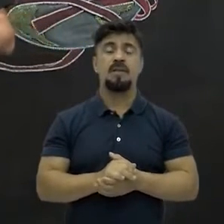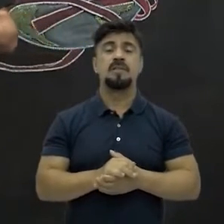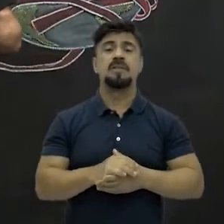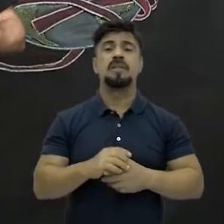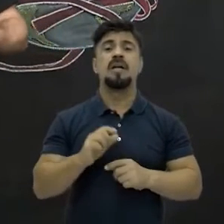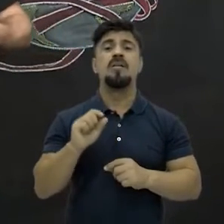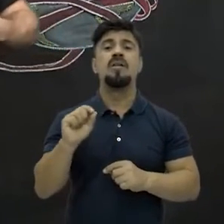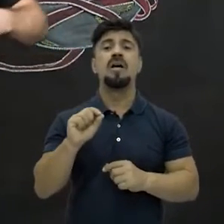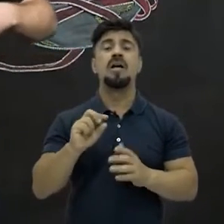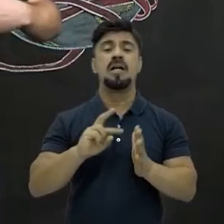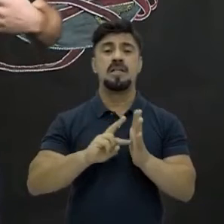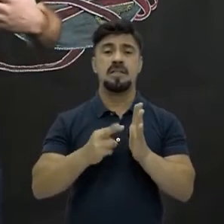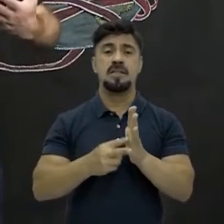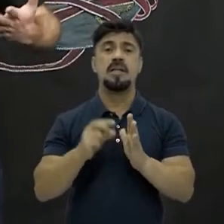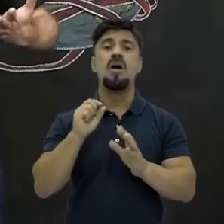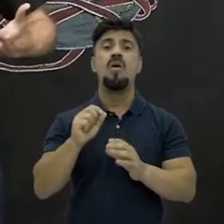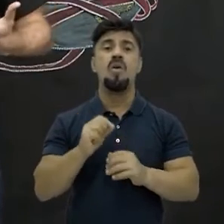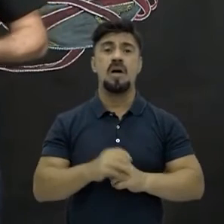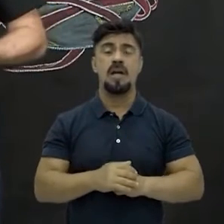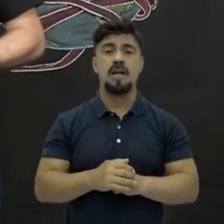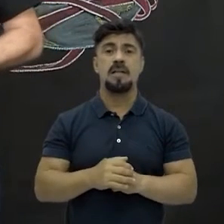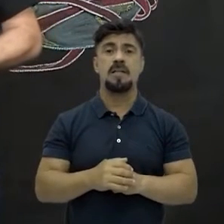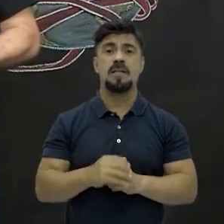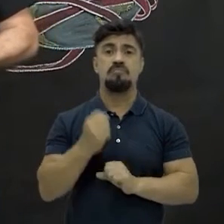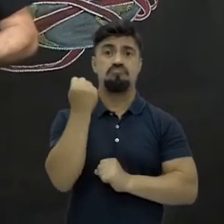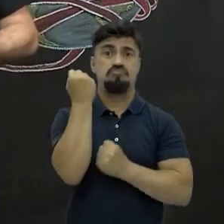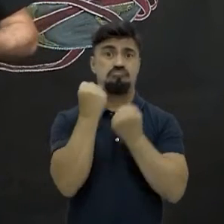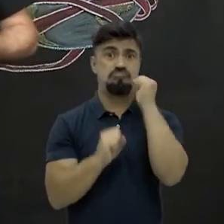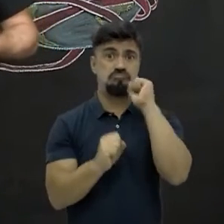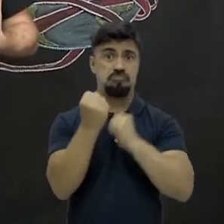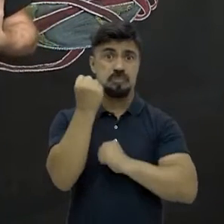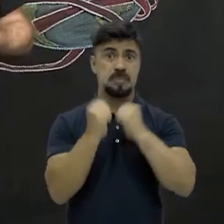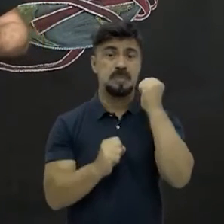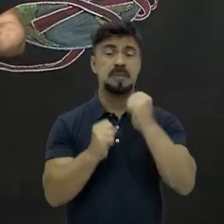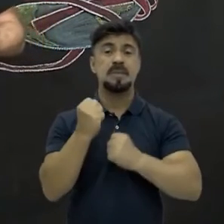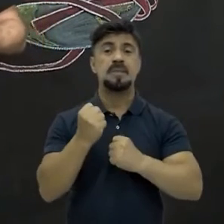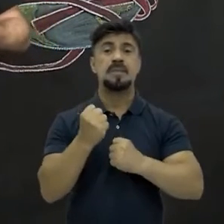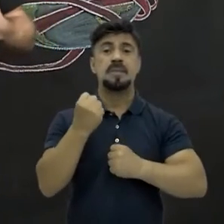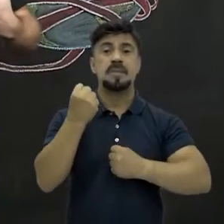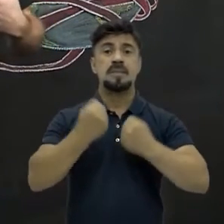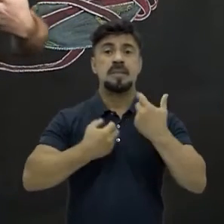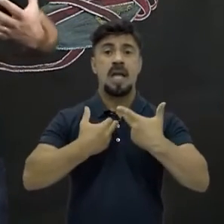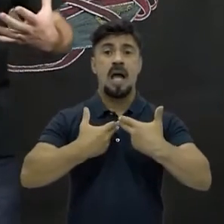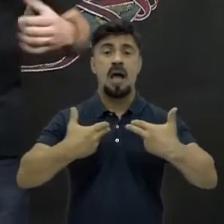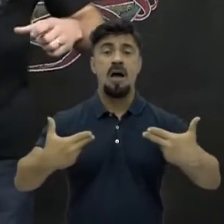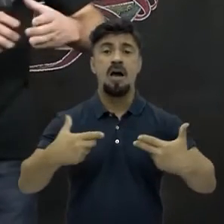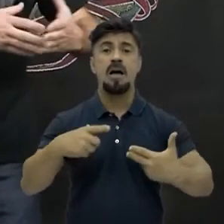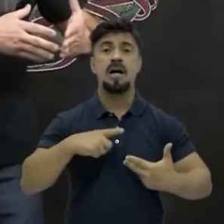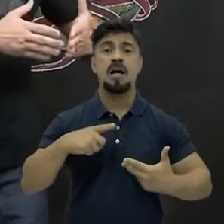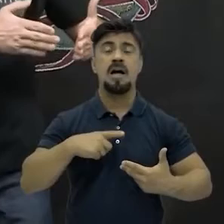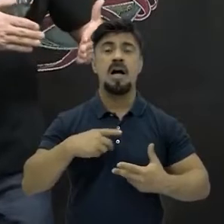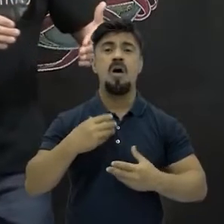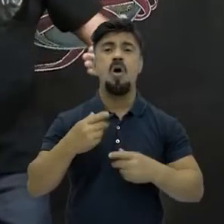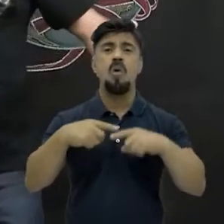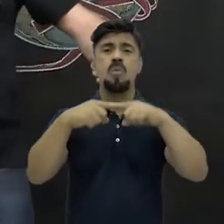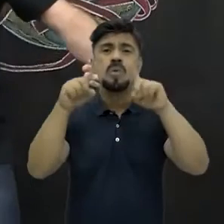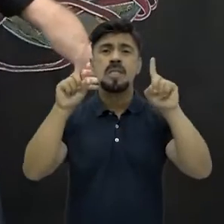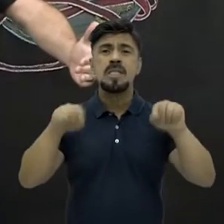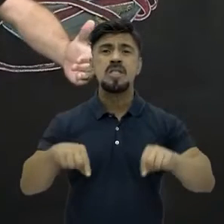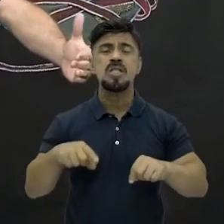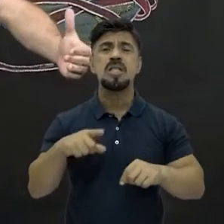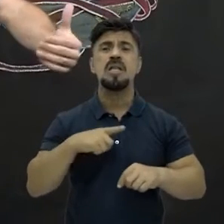Fordismo. Henry Ford, um grande industrial da área automotiva, começa a desenvolver um sistema onde passa